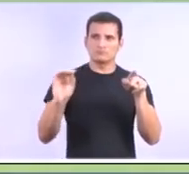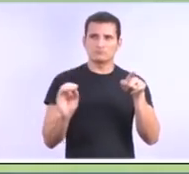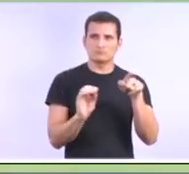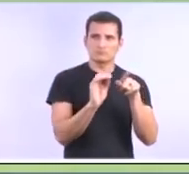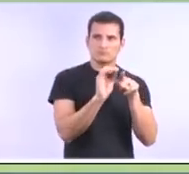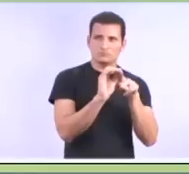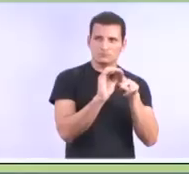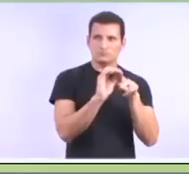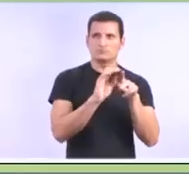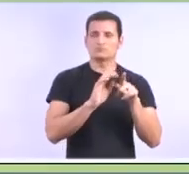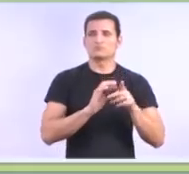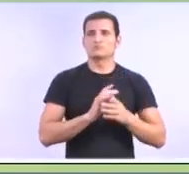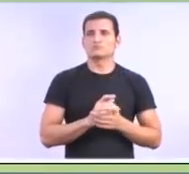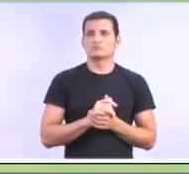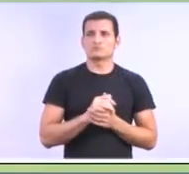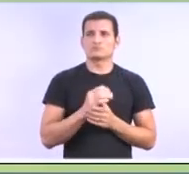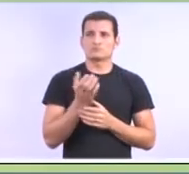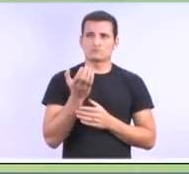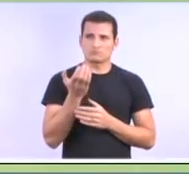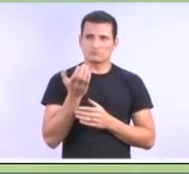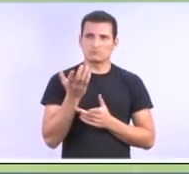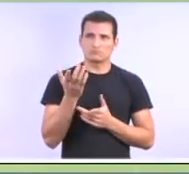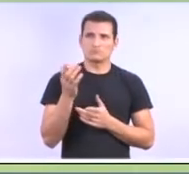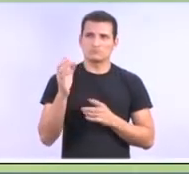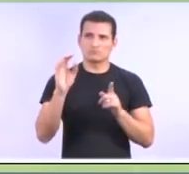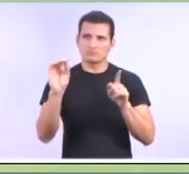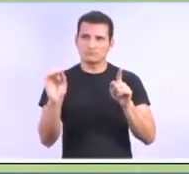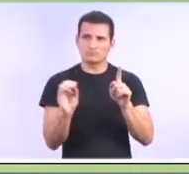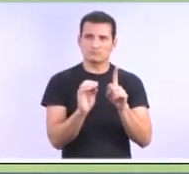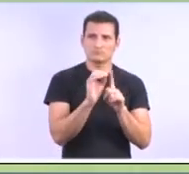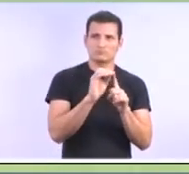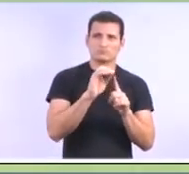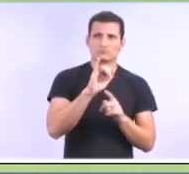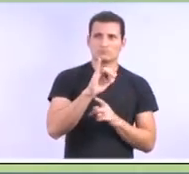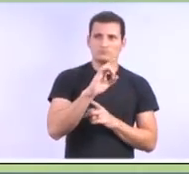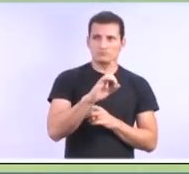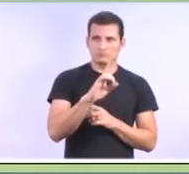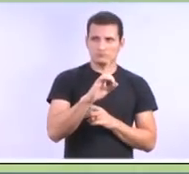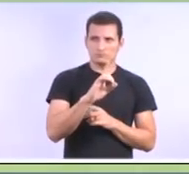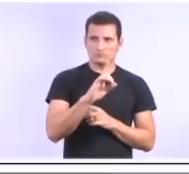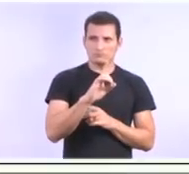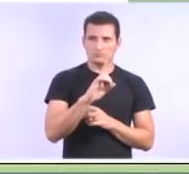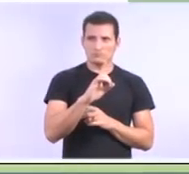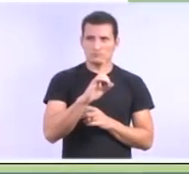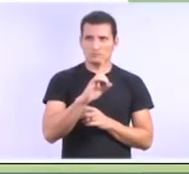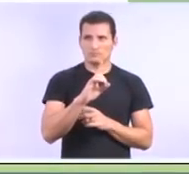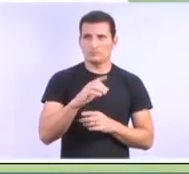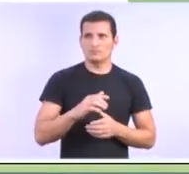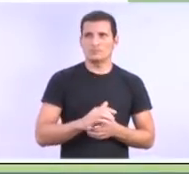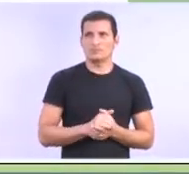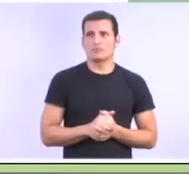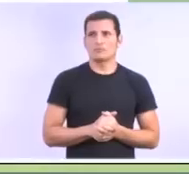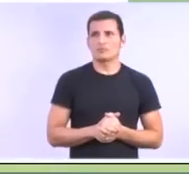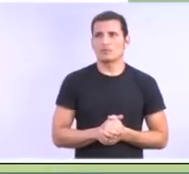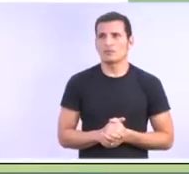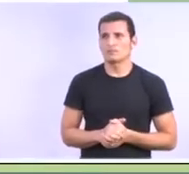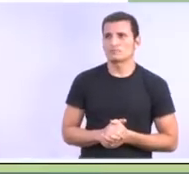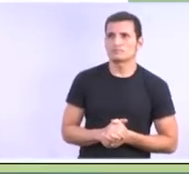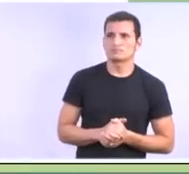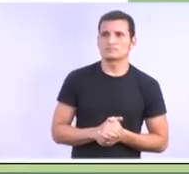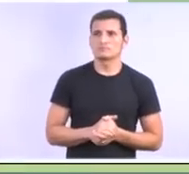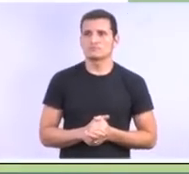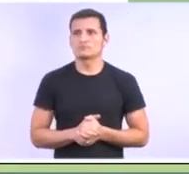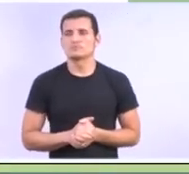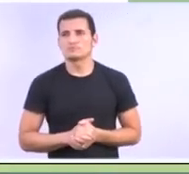né? No caso, ID. Eu quero set ID, eu passo o valor e esse valor vai para onde? Lá no ID. Se eu for usar o